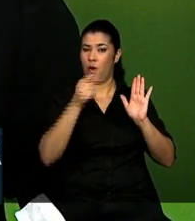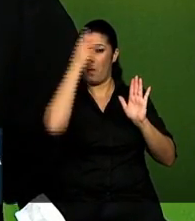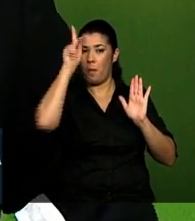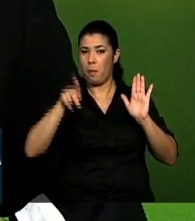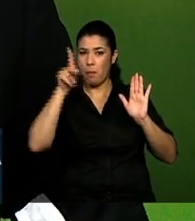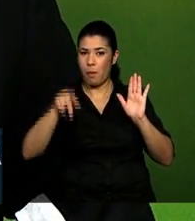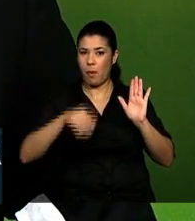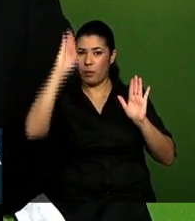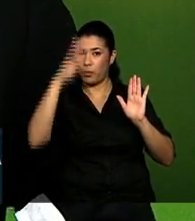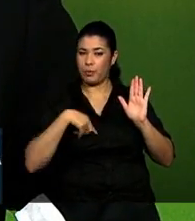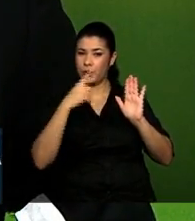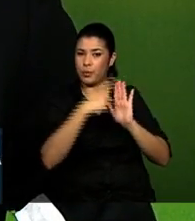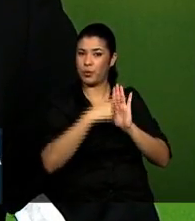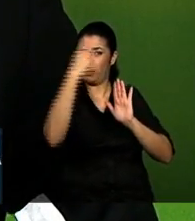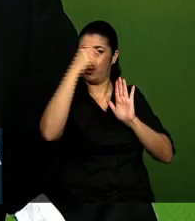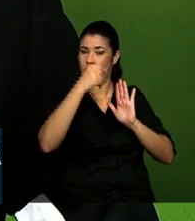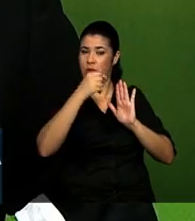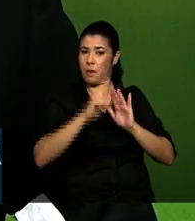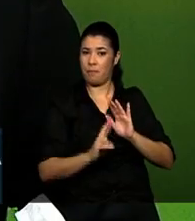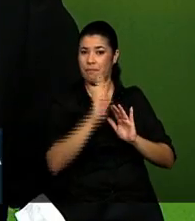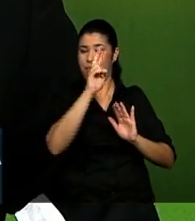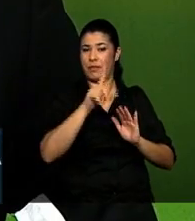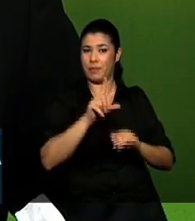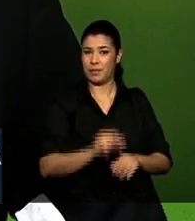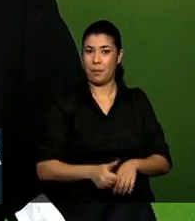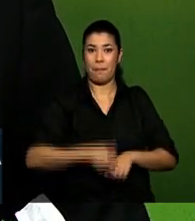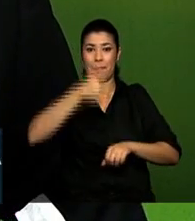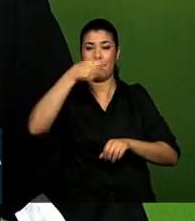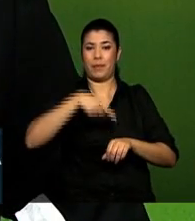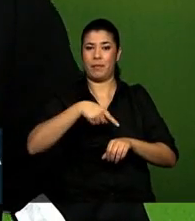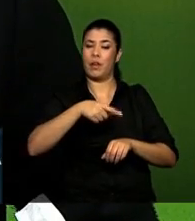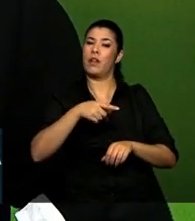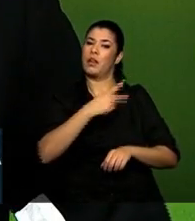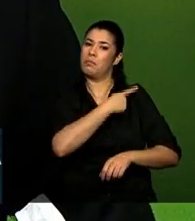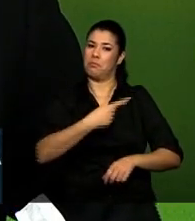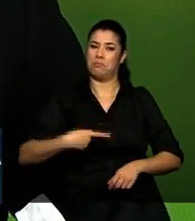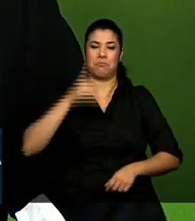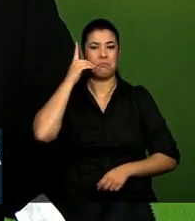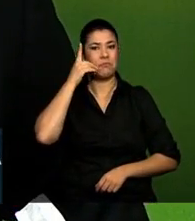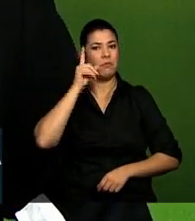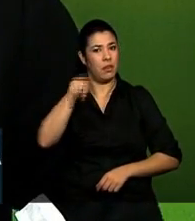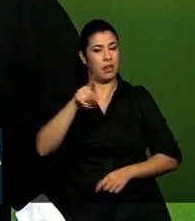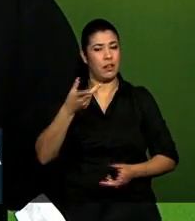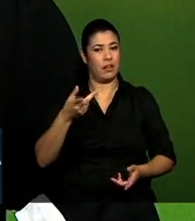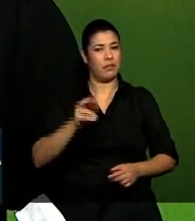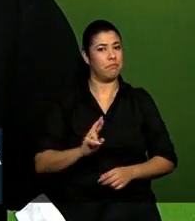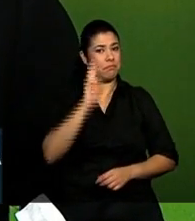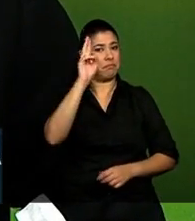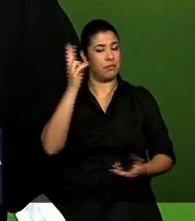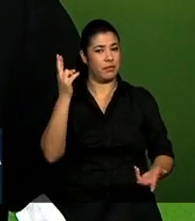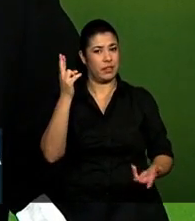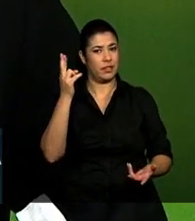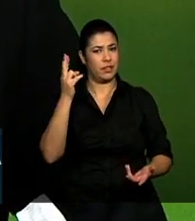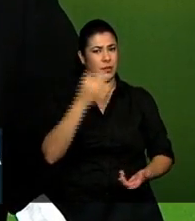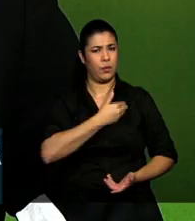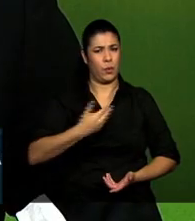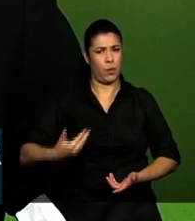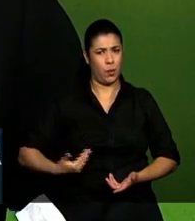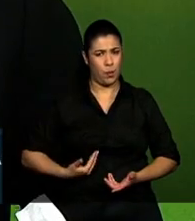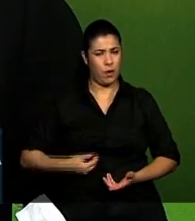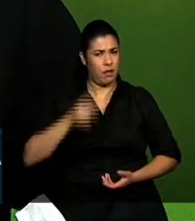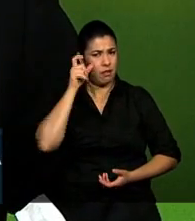majoritariamente e é isso que a presidente Dilma lidera interessa ao governo um padrão de